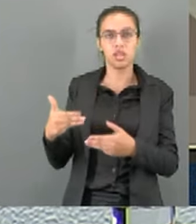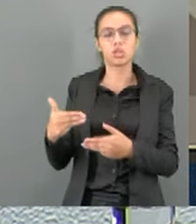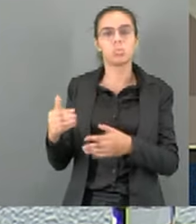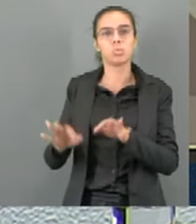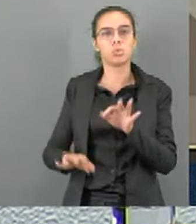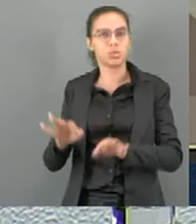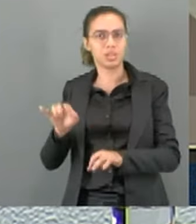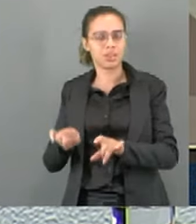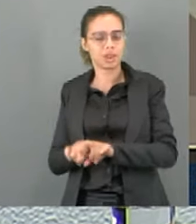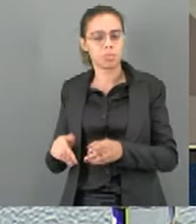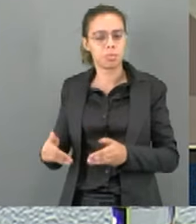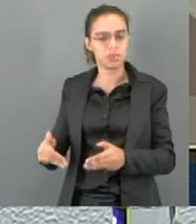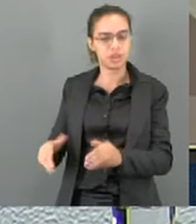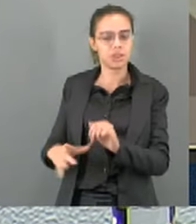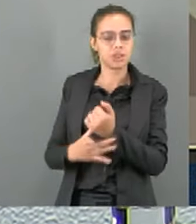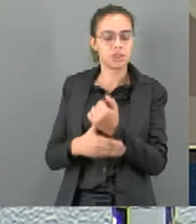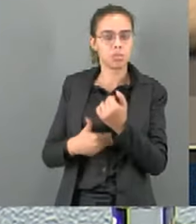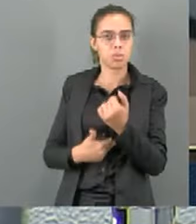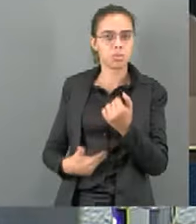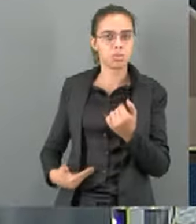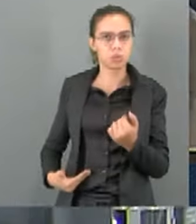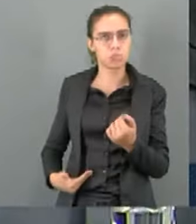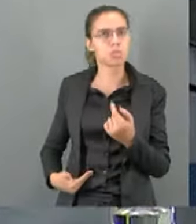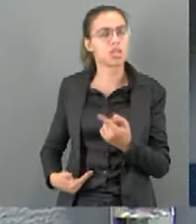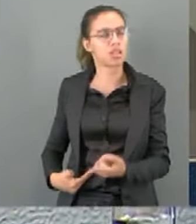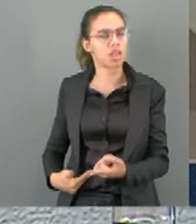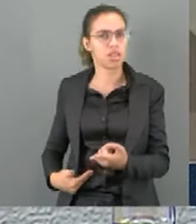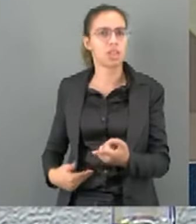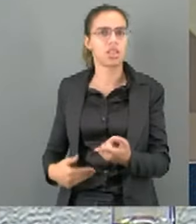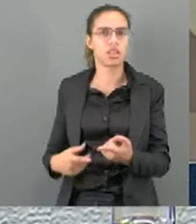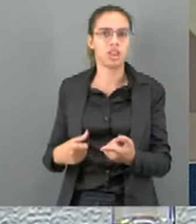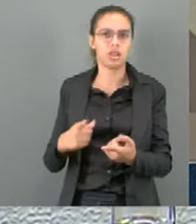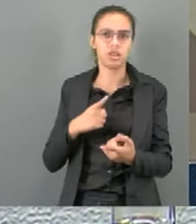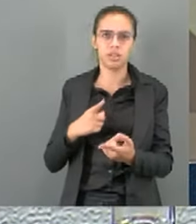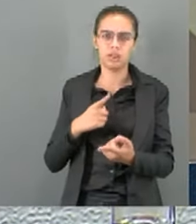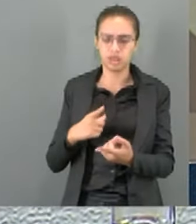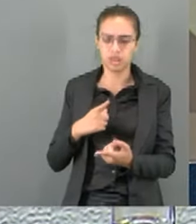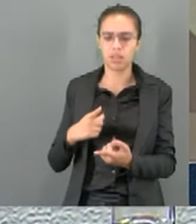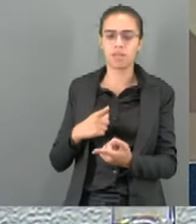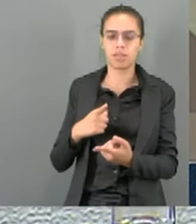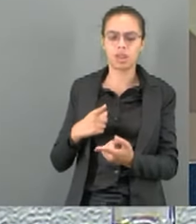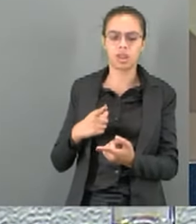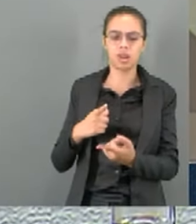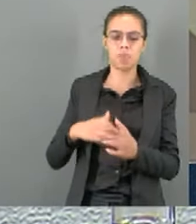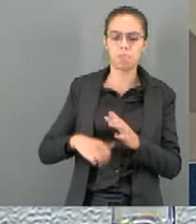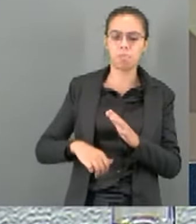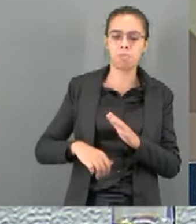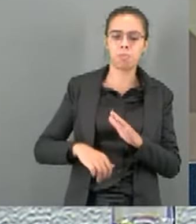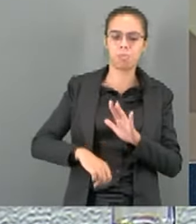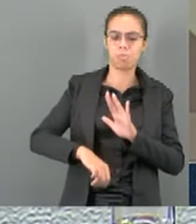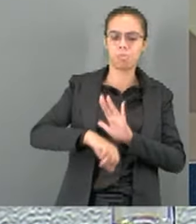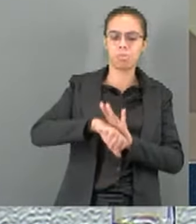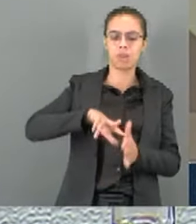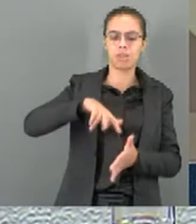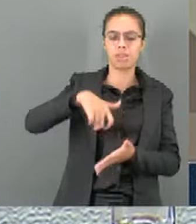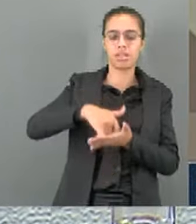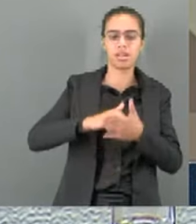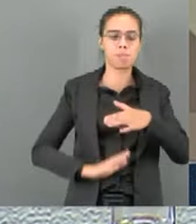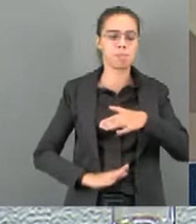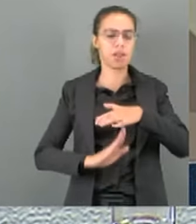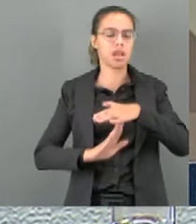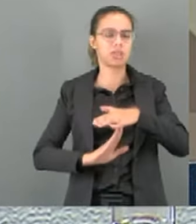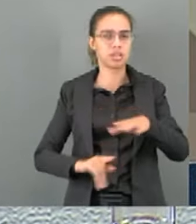Pública por conta aí especialmente o que foi ventilado na Operação Penalidade Máxima e também em razão dos